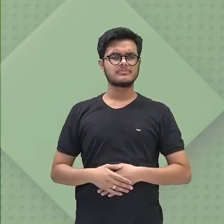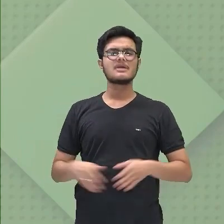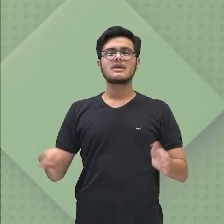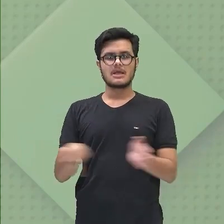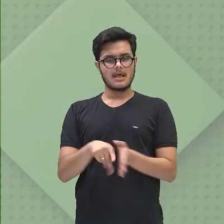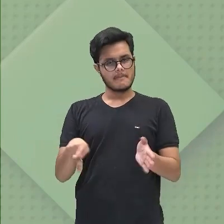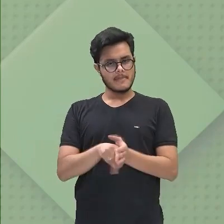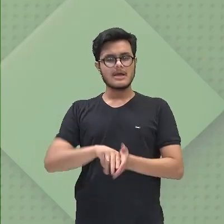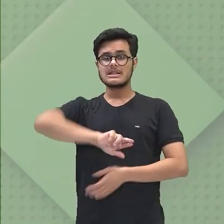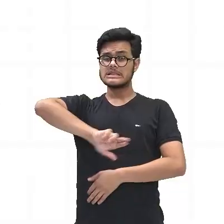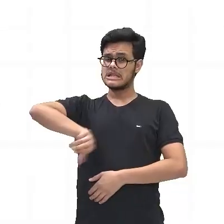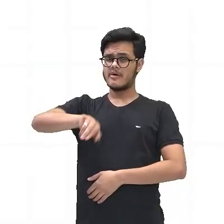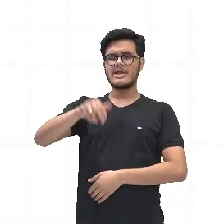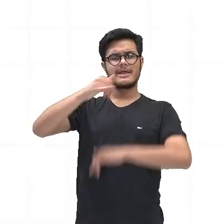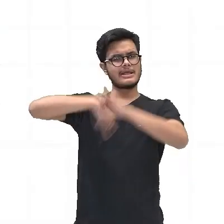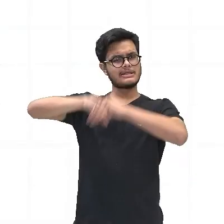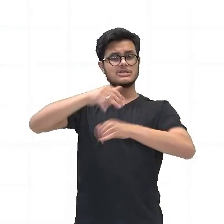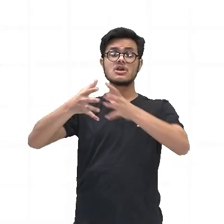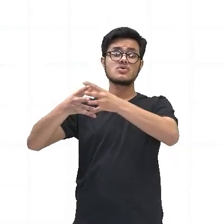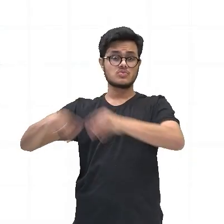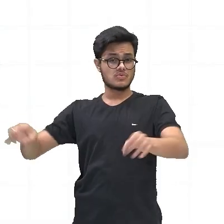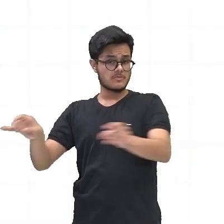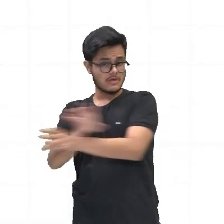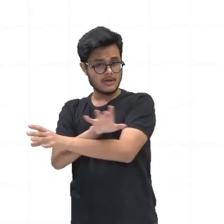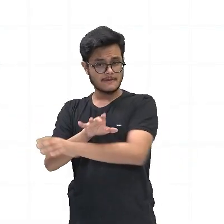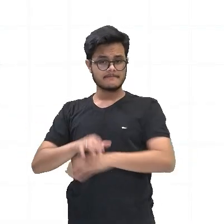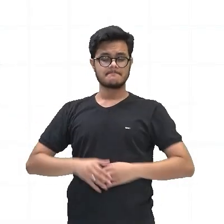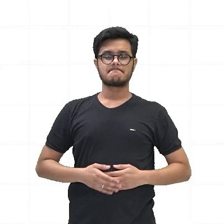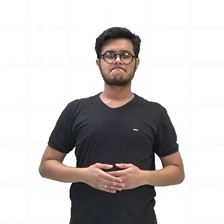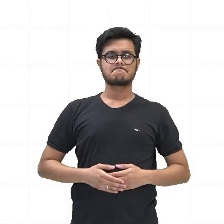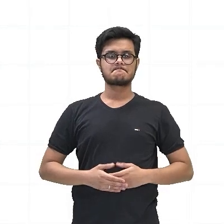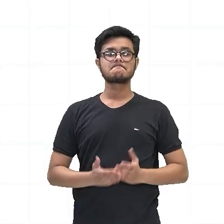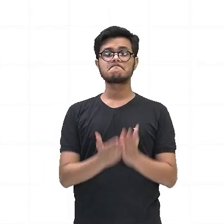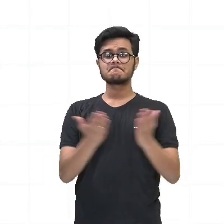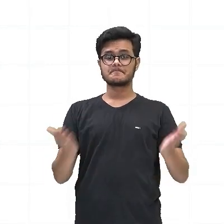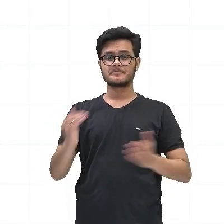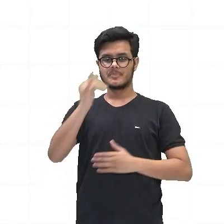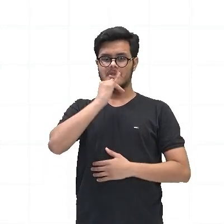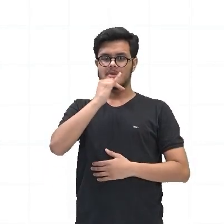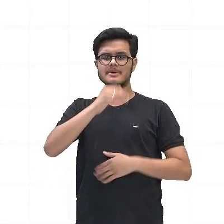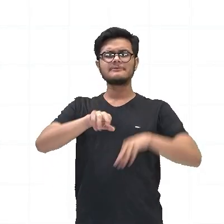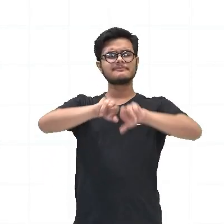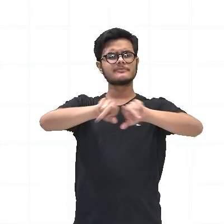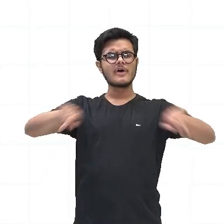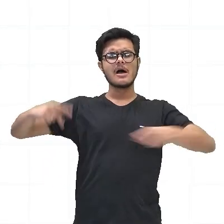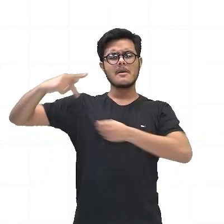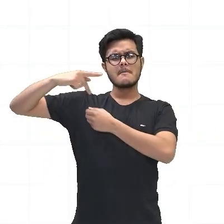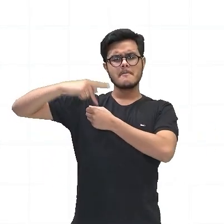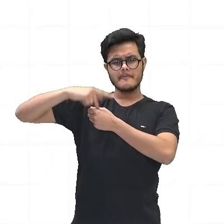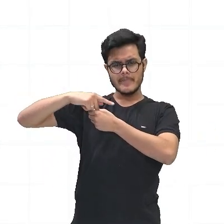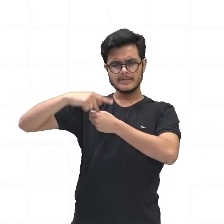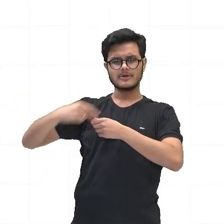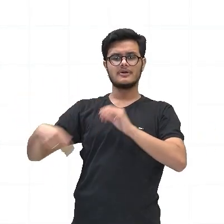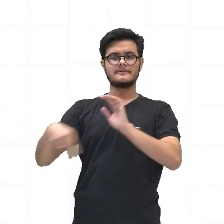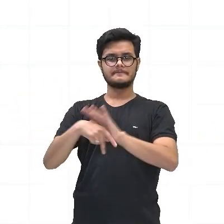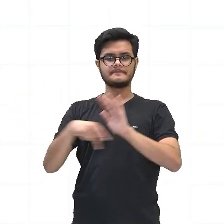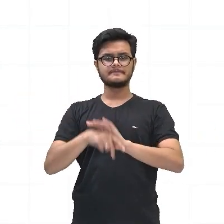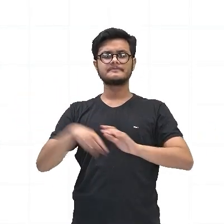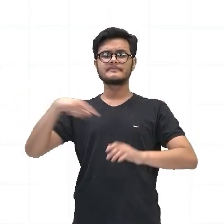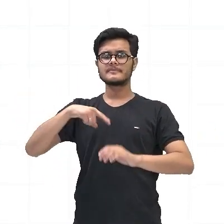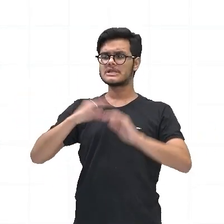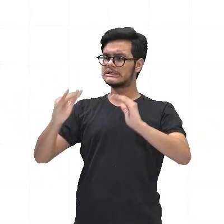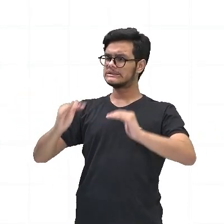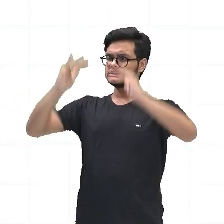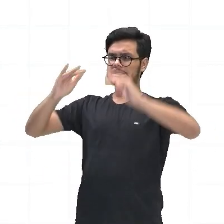renováveis de energia. E a gente avança aí para ver um pouquinho sobre isso, olha, os combustíveis fósseis, como por exemplo o petróleo,